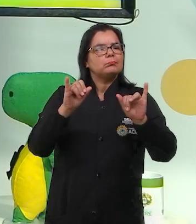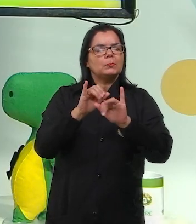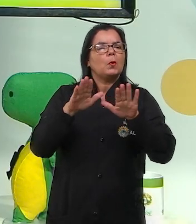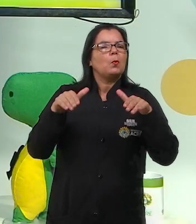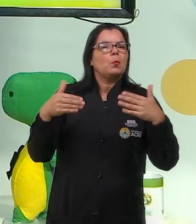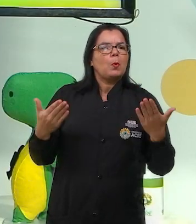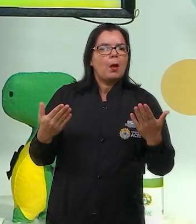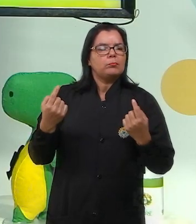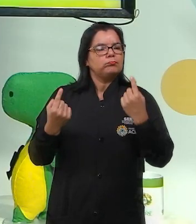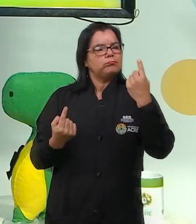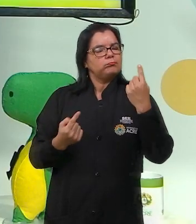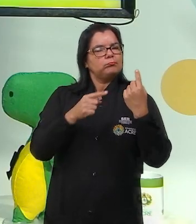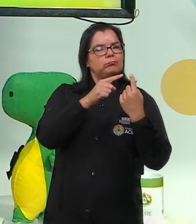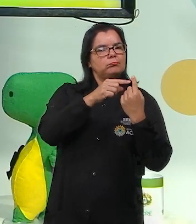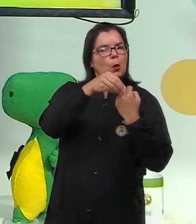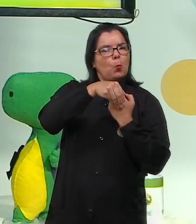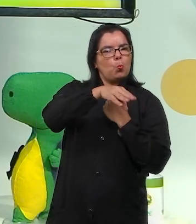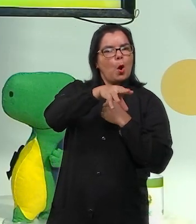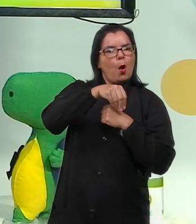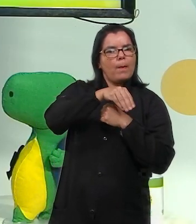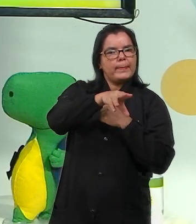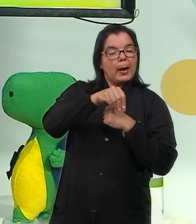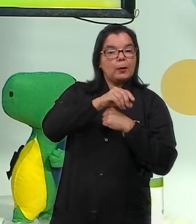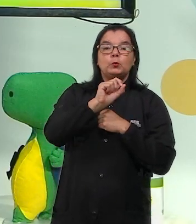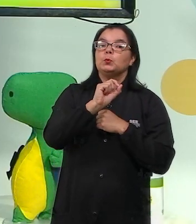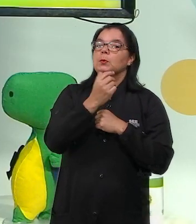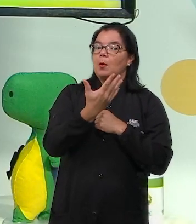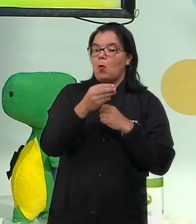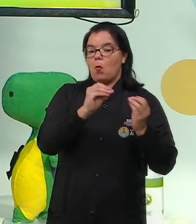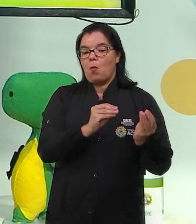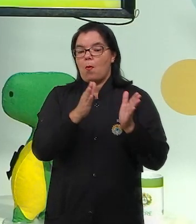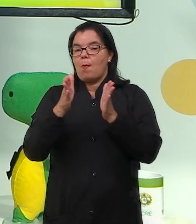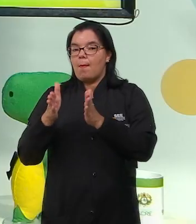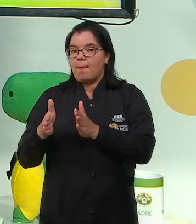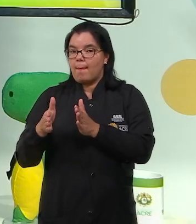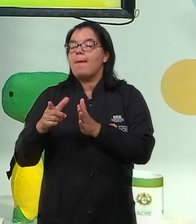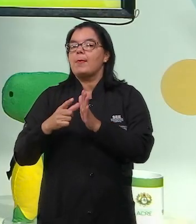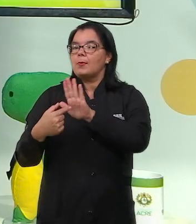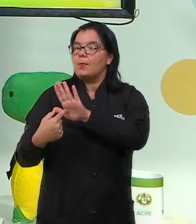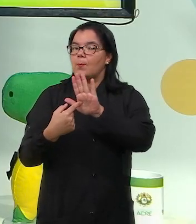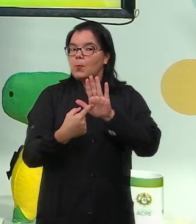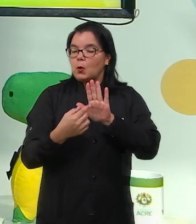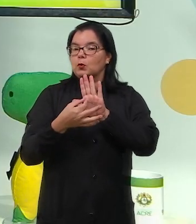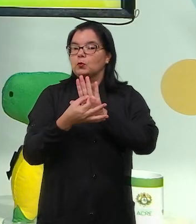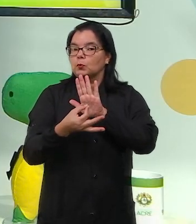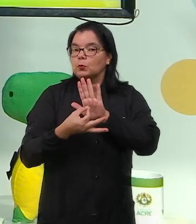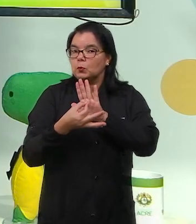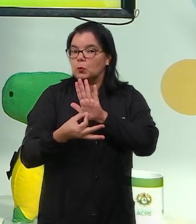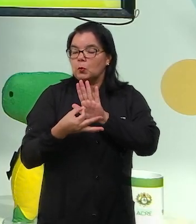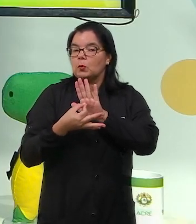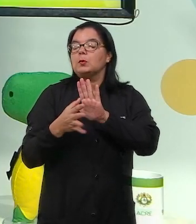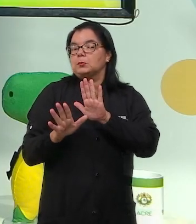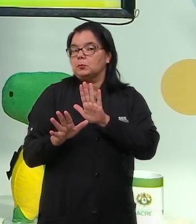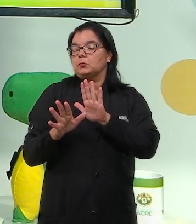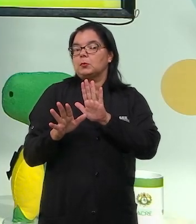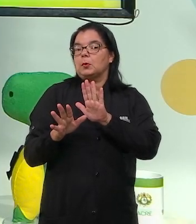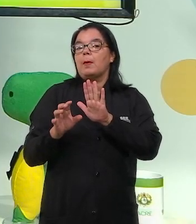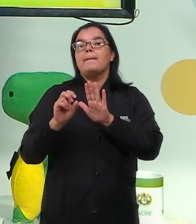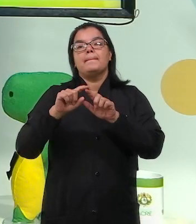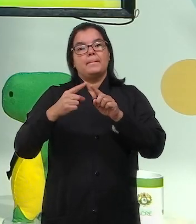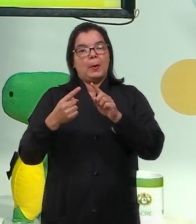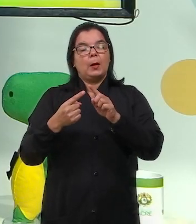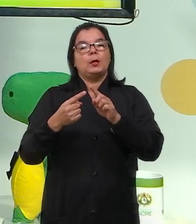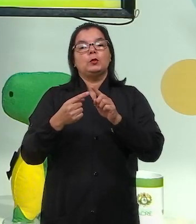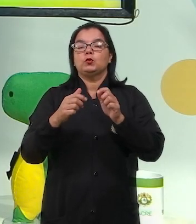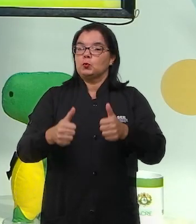intenção? É apenas ali passar o fato, o acontecimento, ou é de mostrar uma opinião, de se posicionar de forma crítica, mostrando